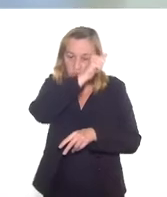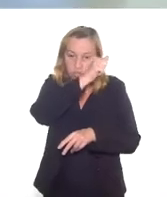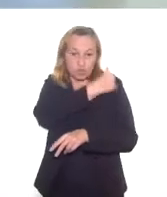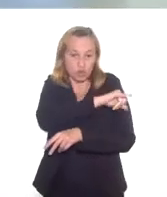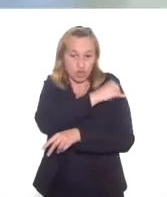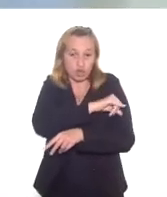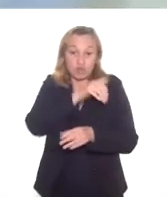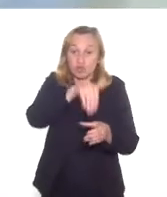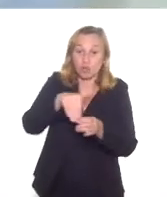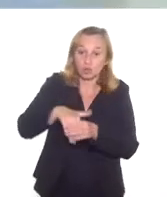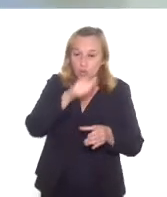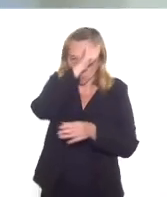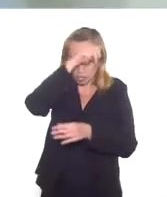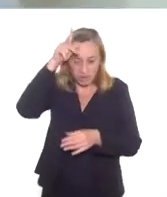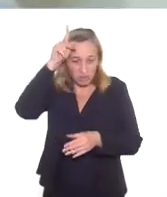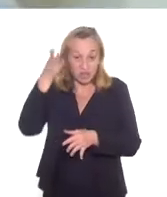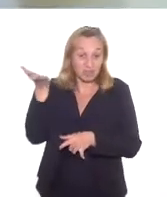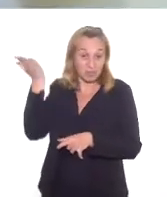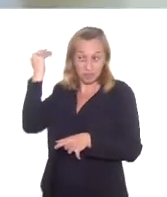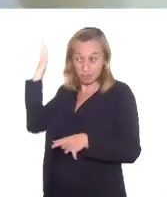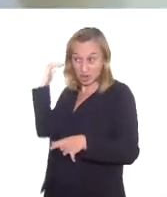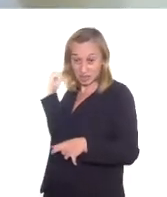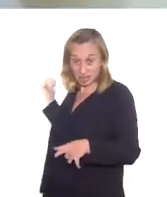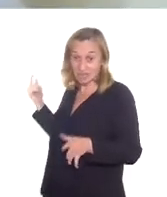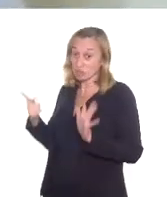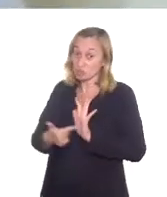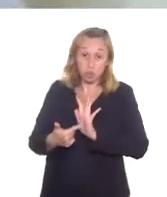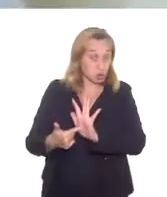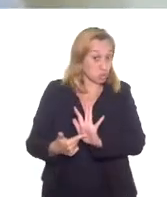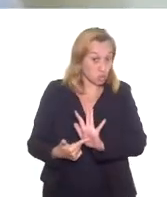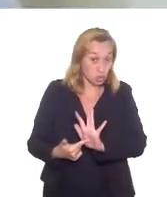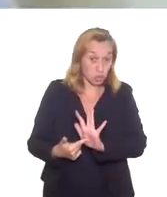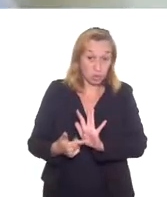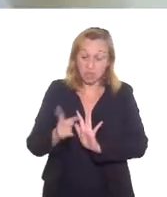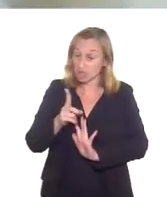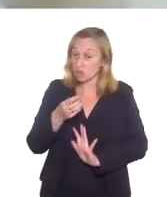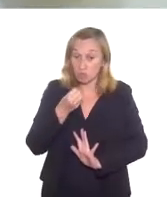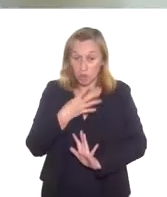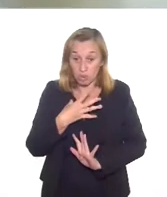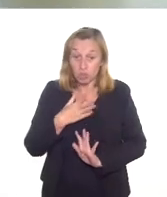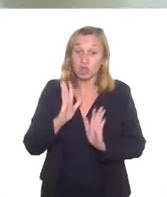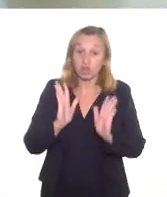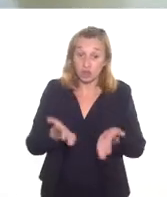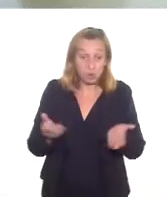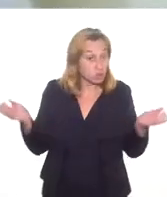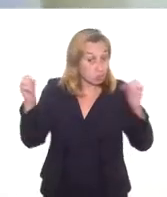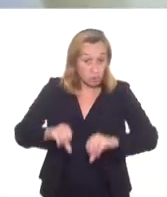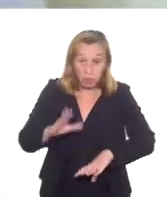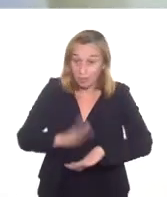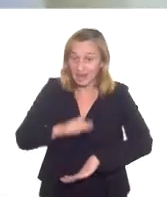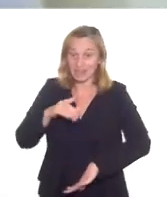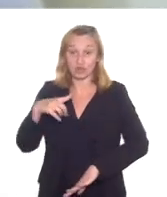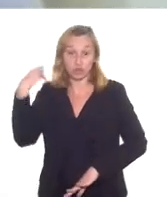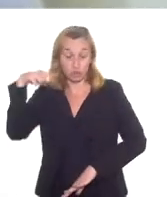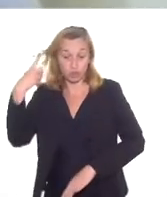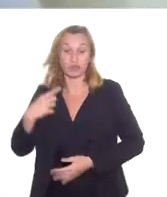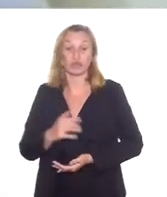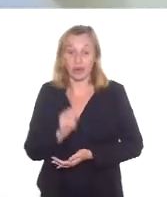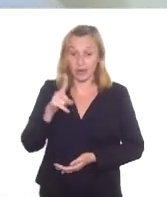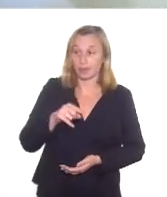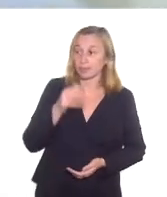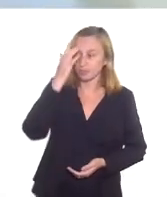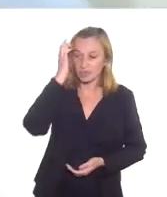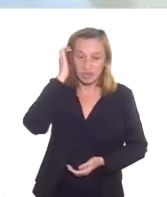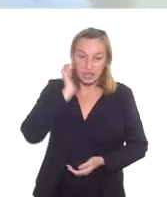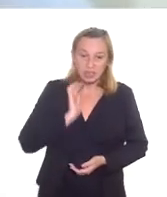atrás mostrou que era competente e hoje ele só é competente para fazer bem bolado. De 1 a